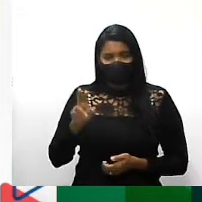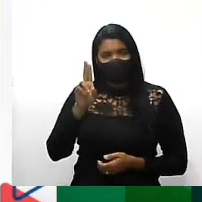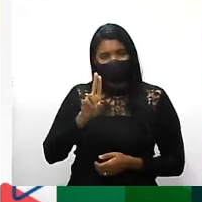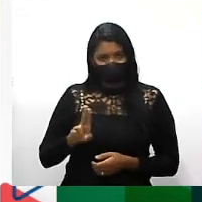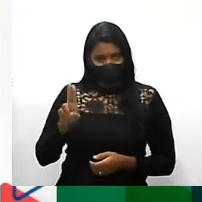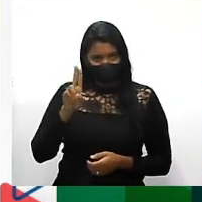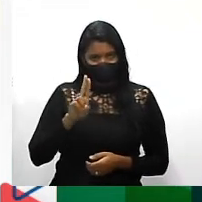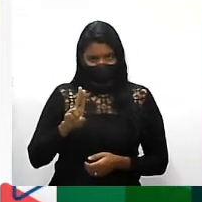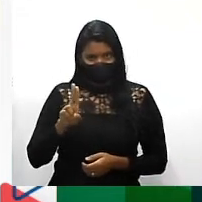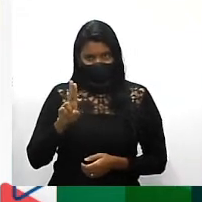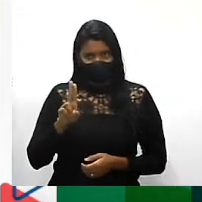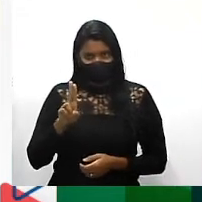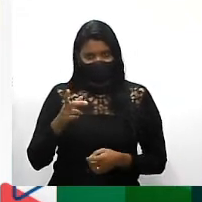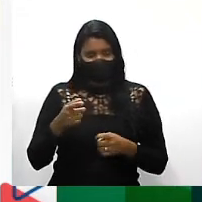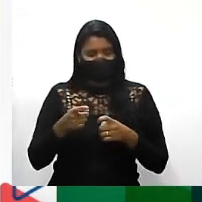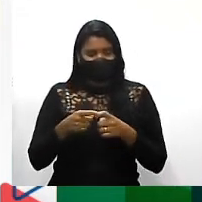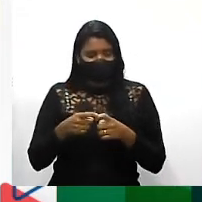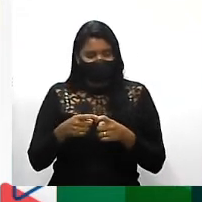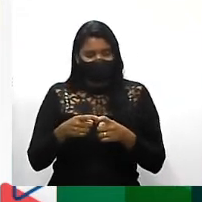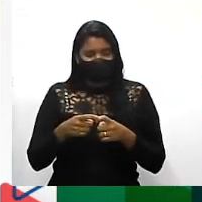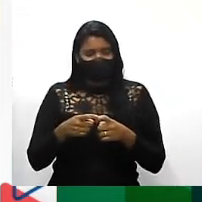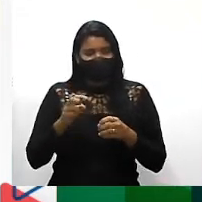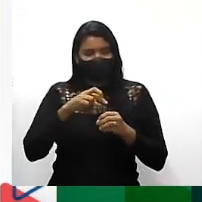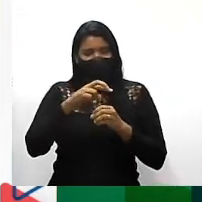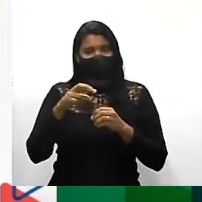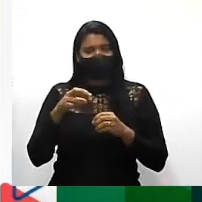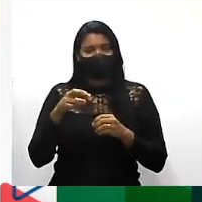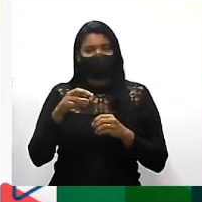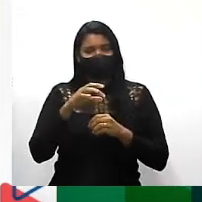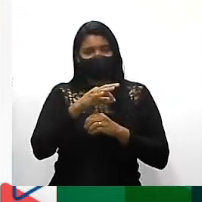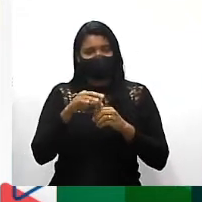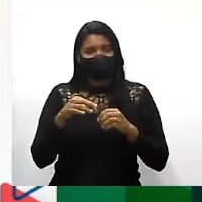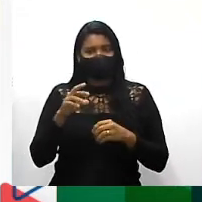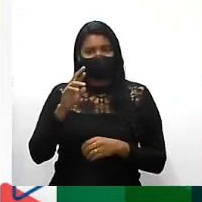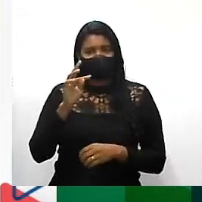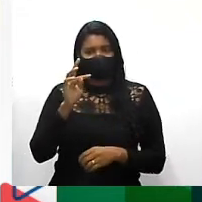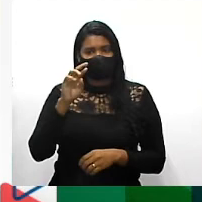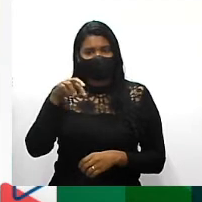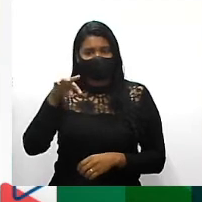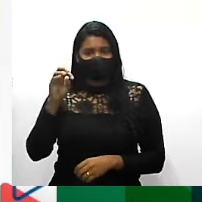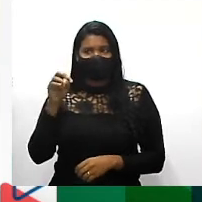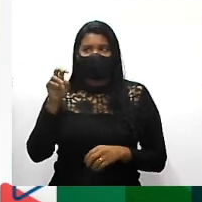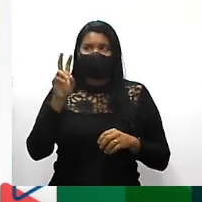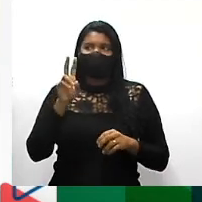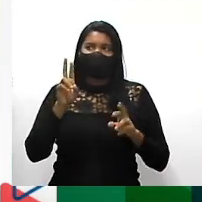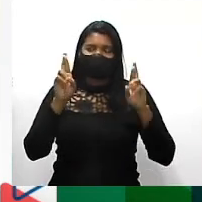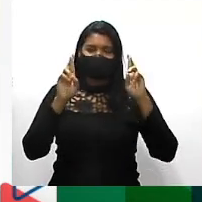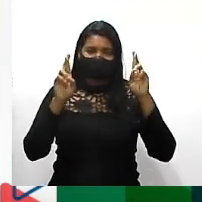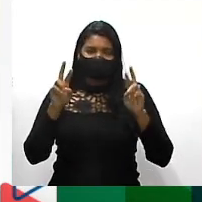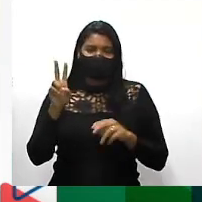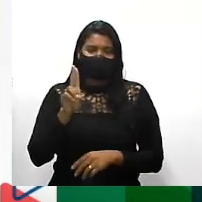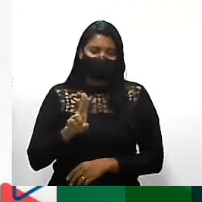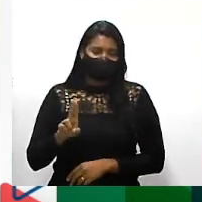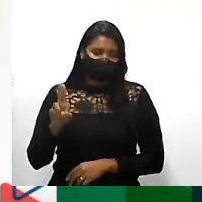utilizadas, demonstra que no final do período que eles chamam de